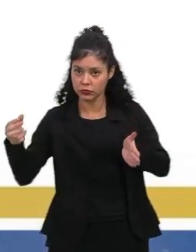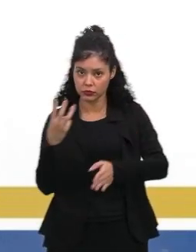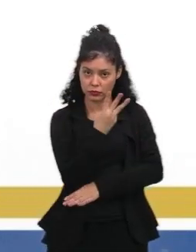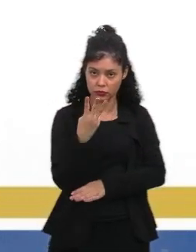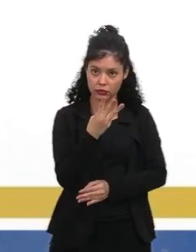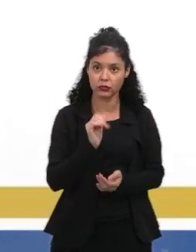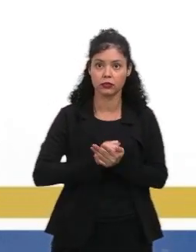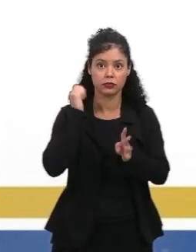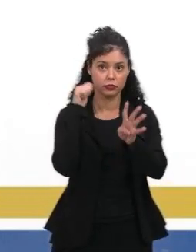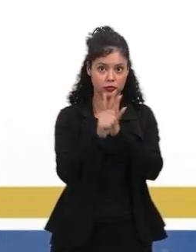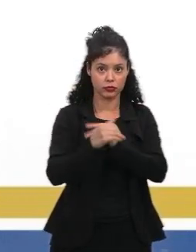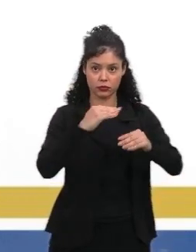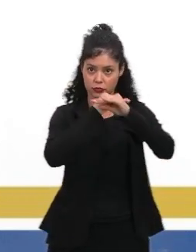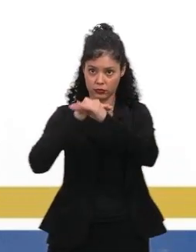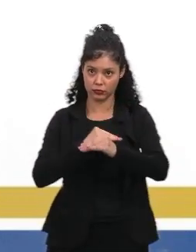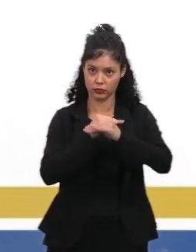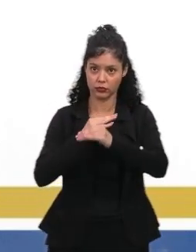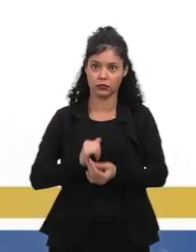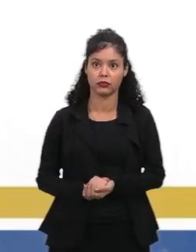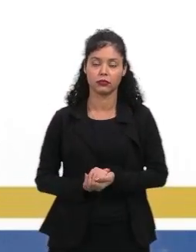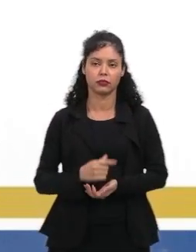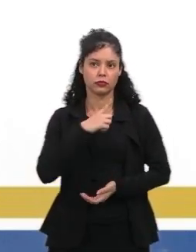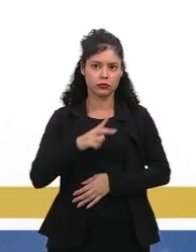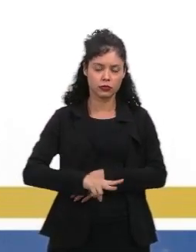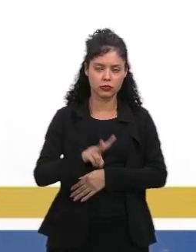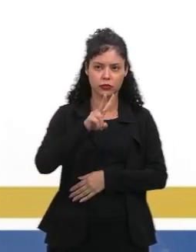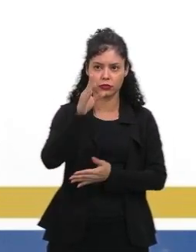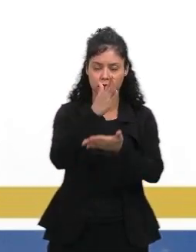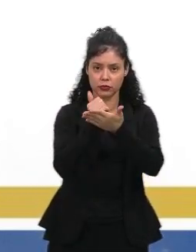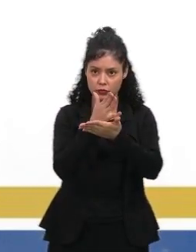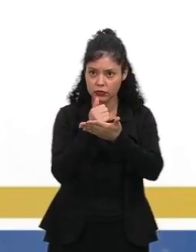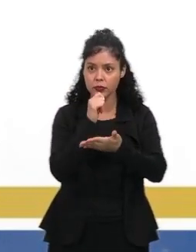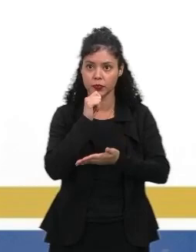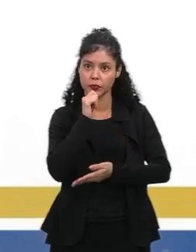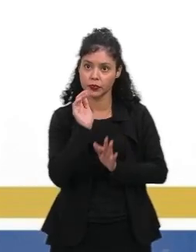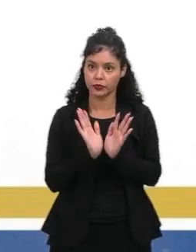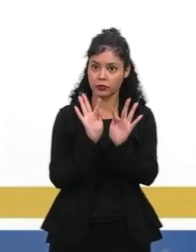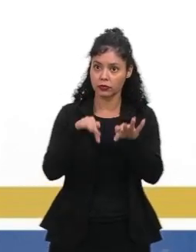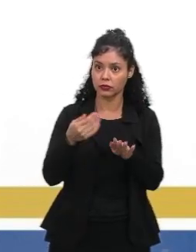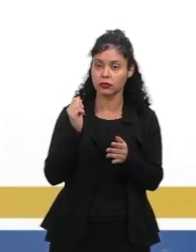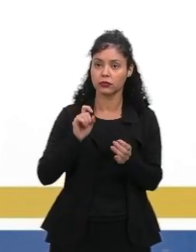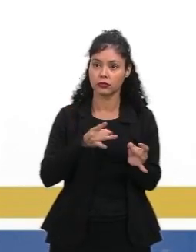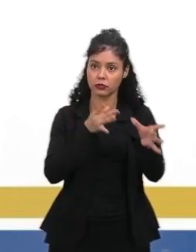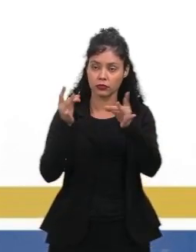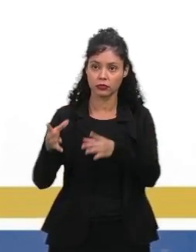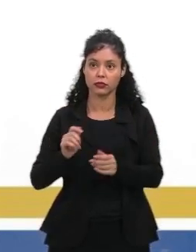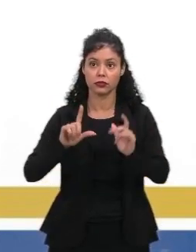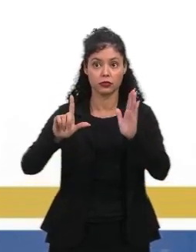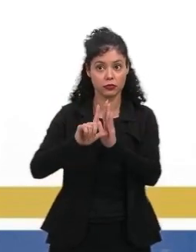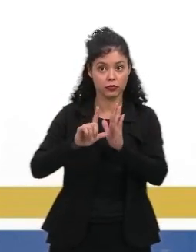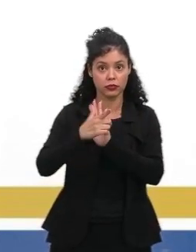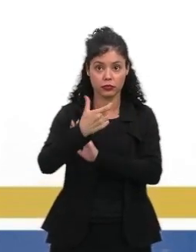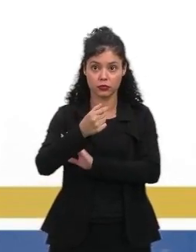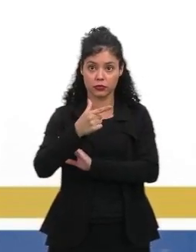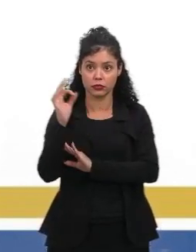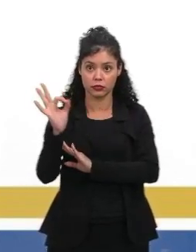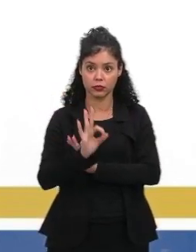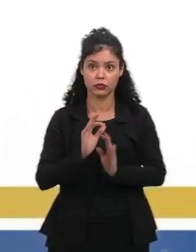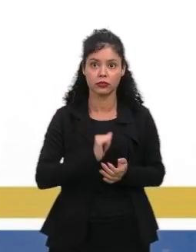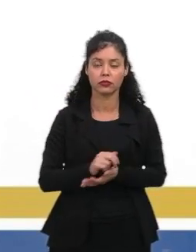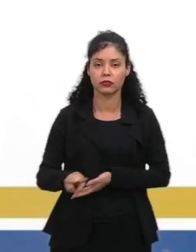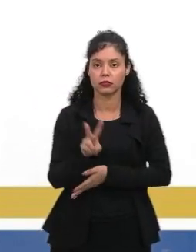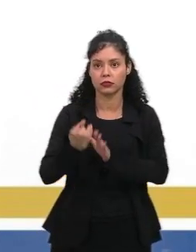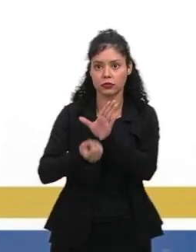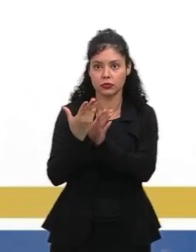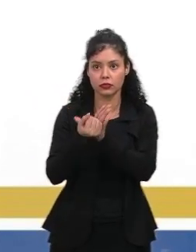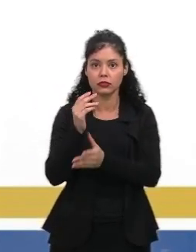parcelas mensais iguais. Para definir o valor dessas parcelas nas vendas financiadas, a loja aumenta em 20% o valor do